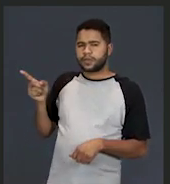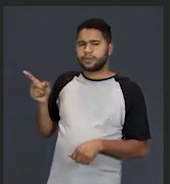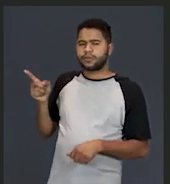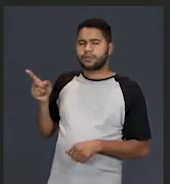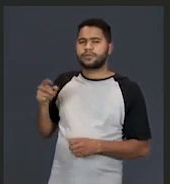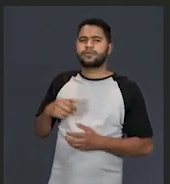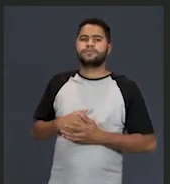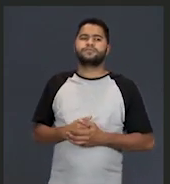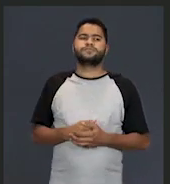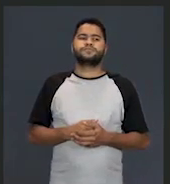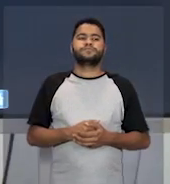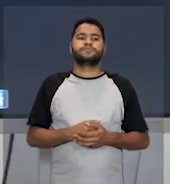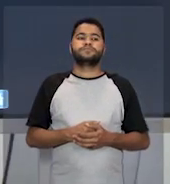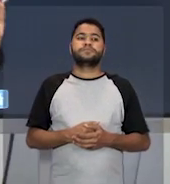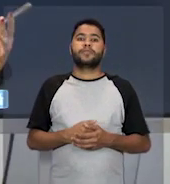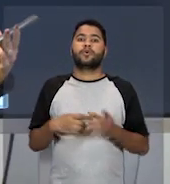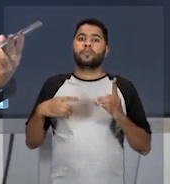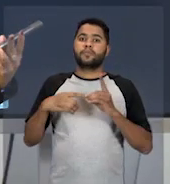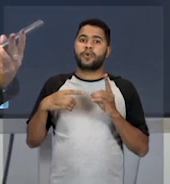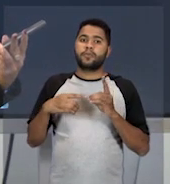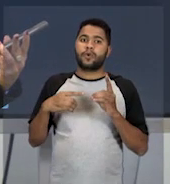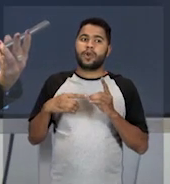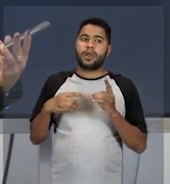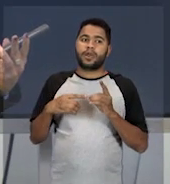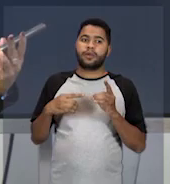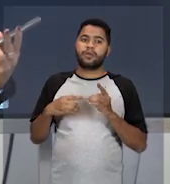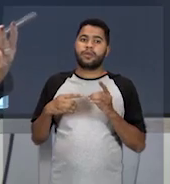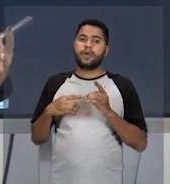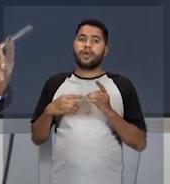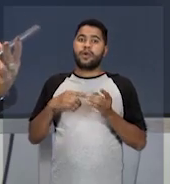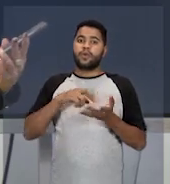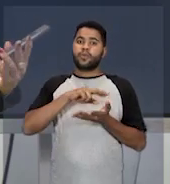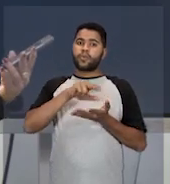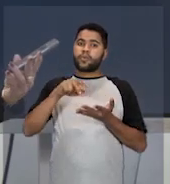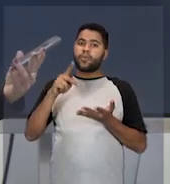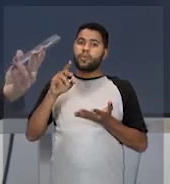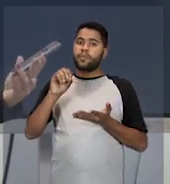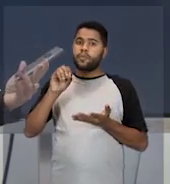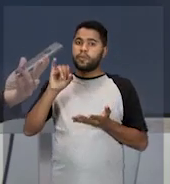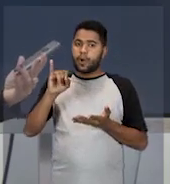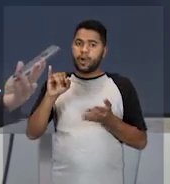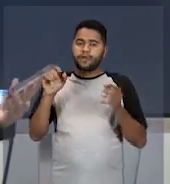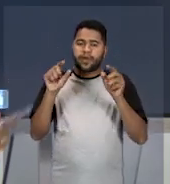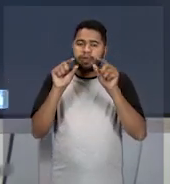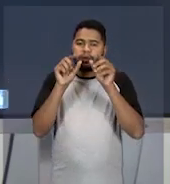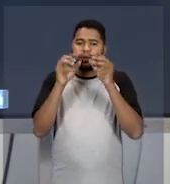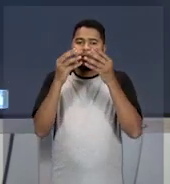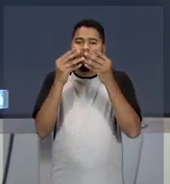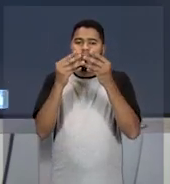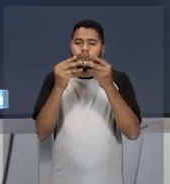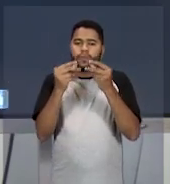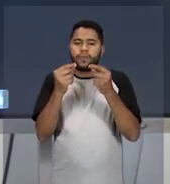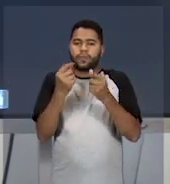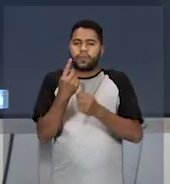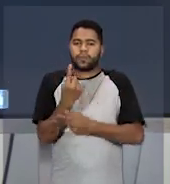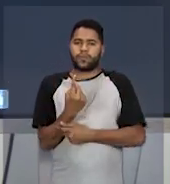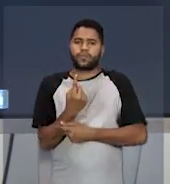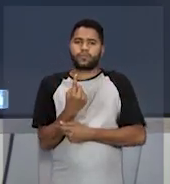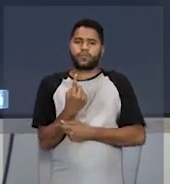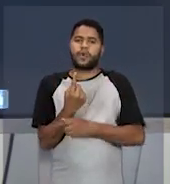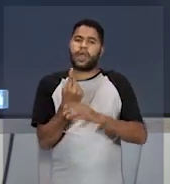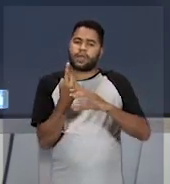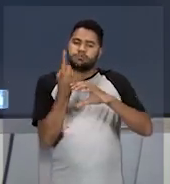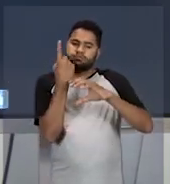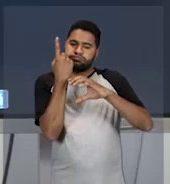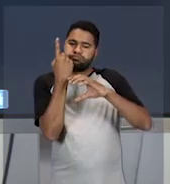tenho uma molécula grande, que é um polissacarídeo. Na digestão, ela vai ser picada até chegar no mono.